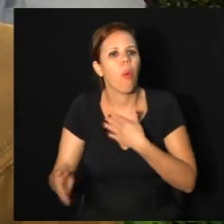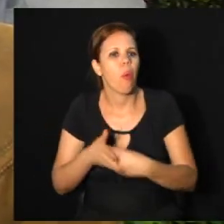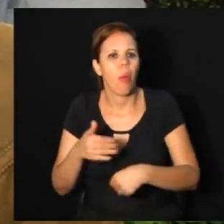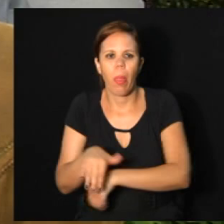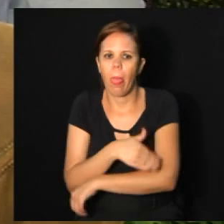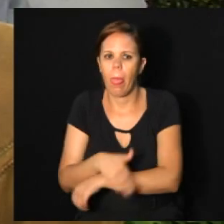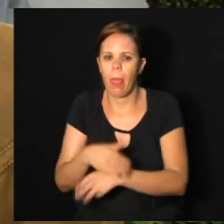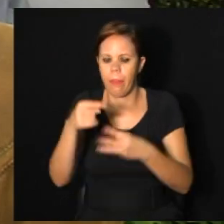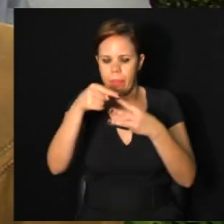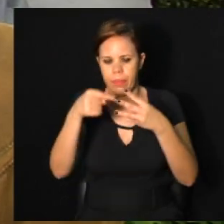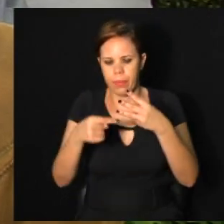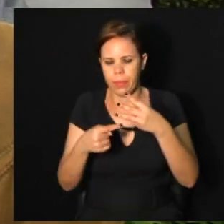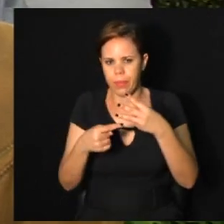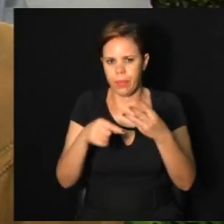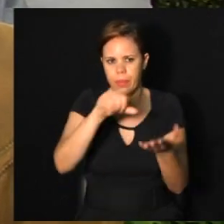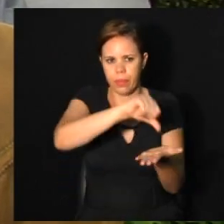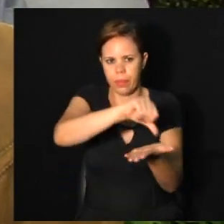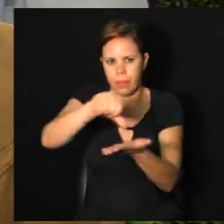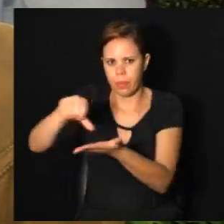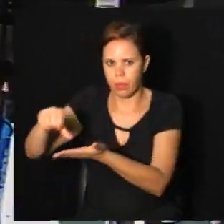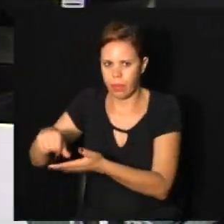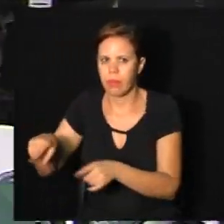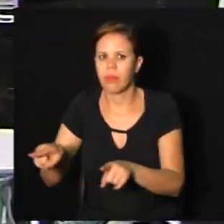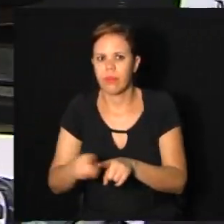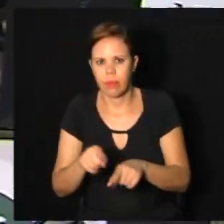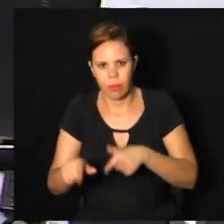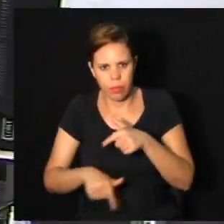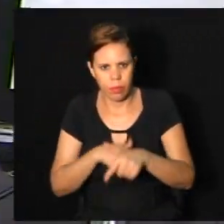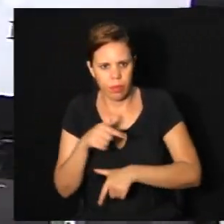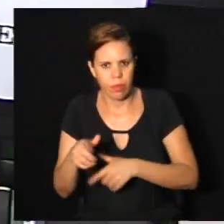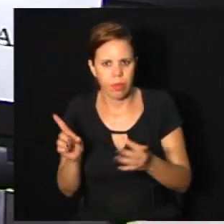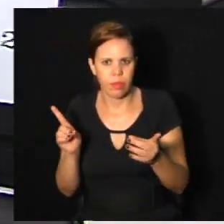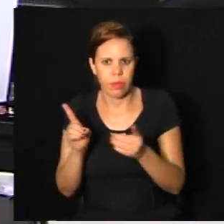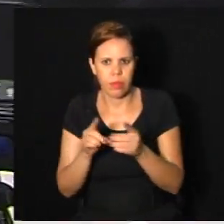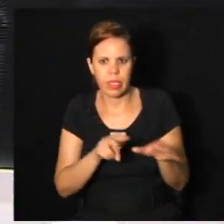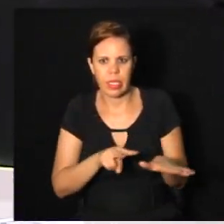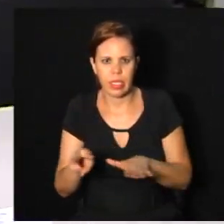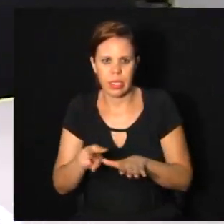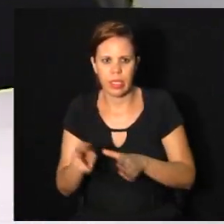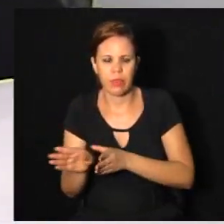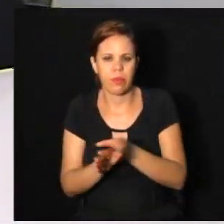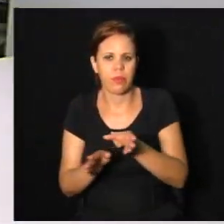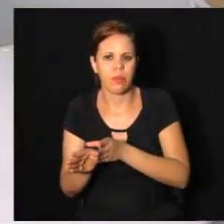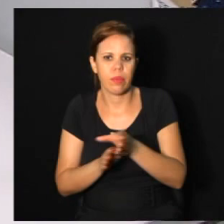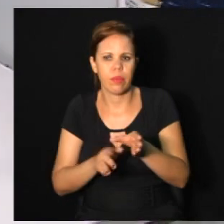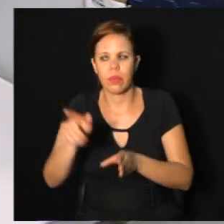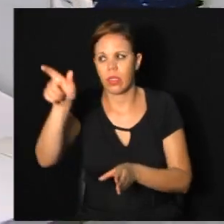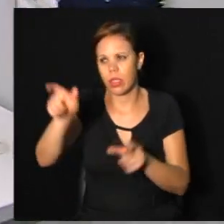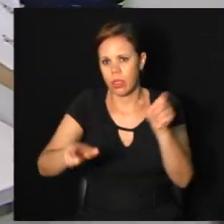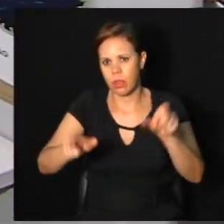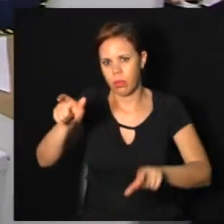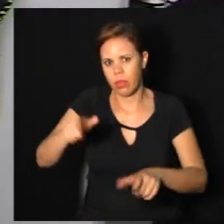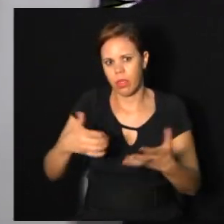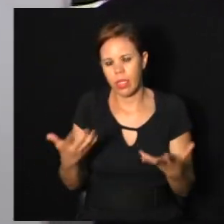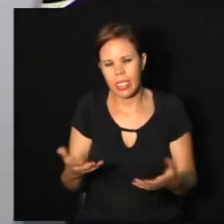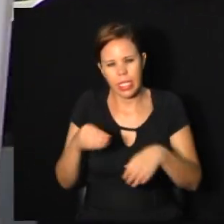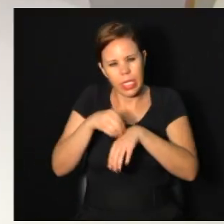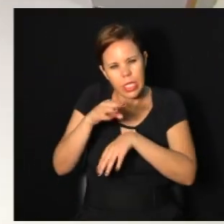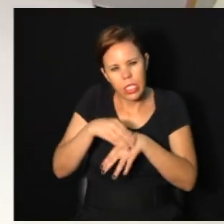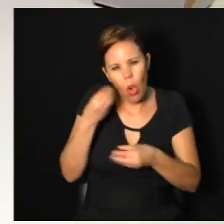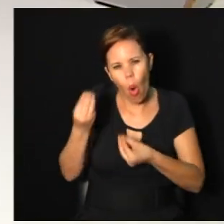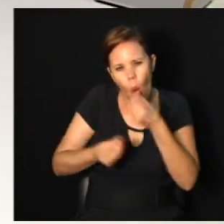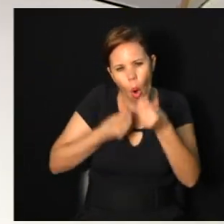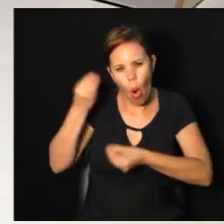3 unidades. O Cepat também trabalha com o serviço semanal de orientação ao trabalhador, com dicas de como